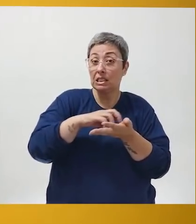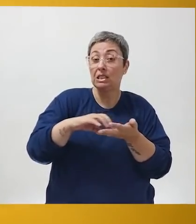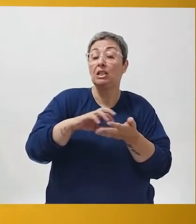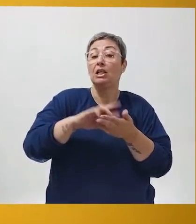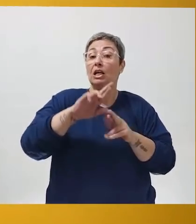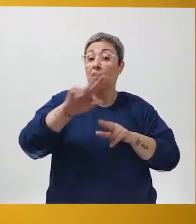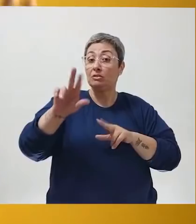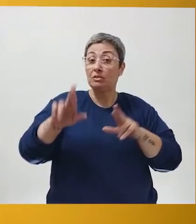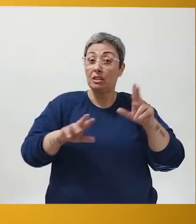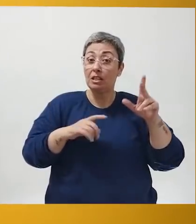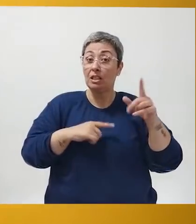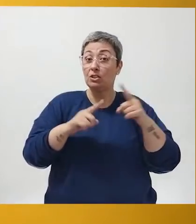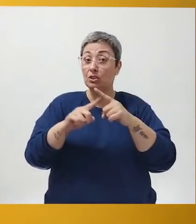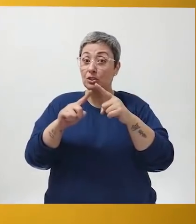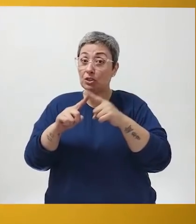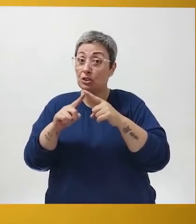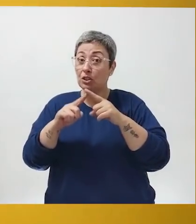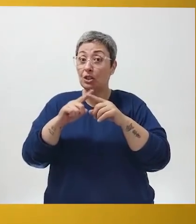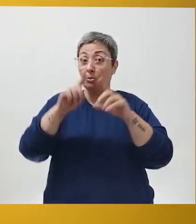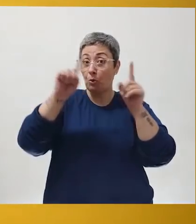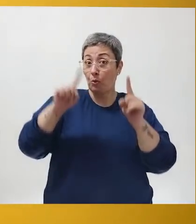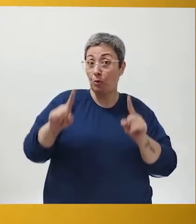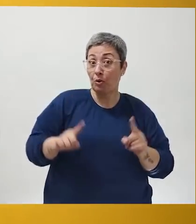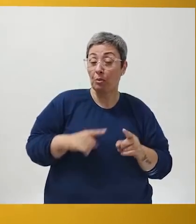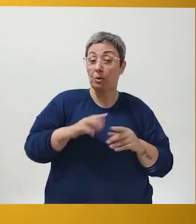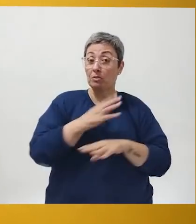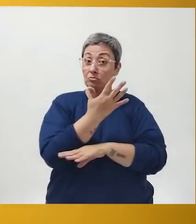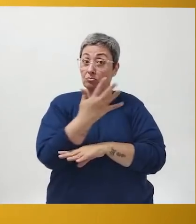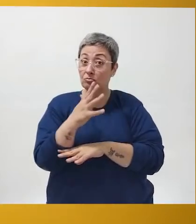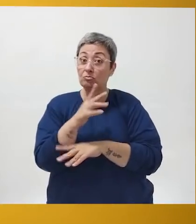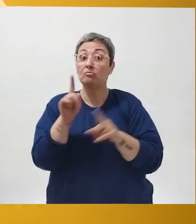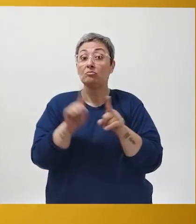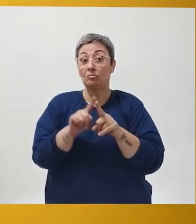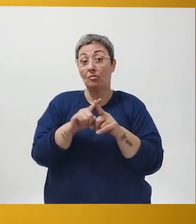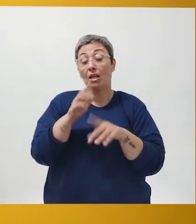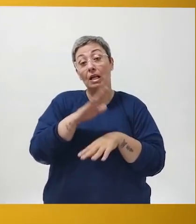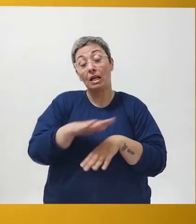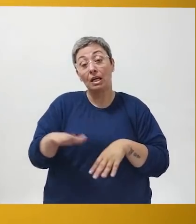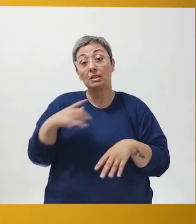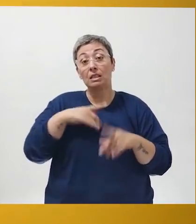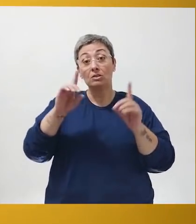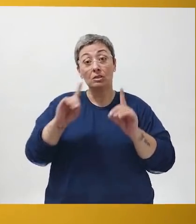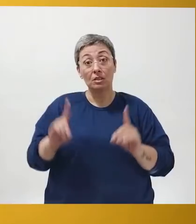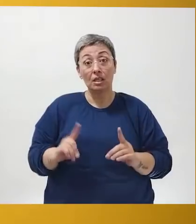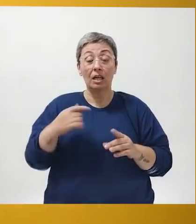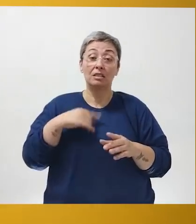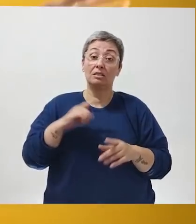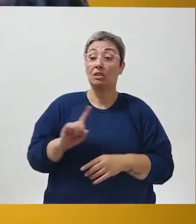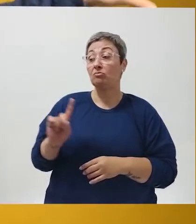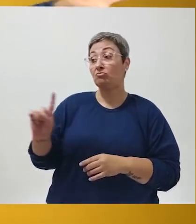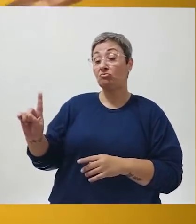que ela já está, né, Gu? Fala assim. Fala